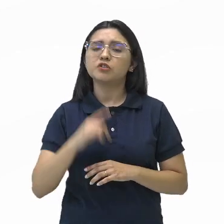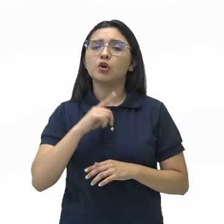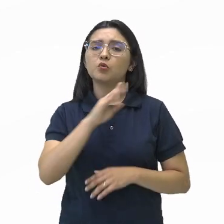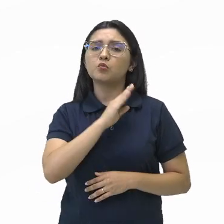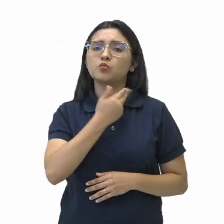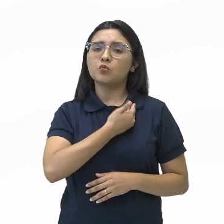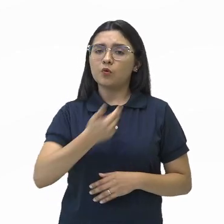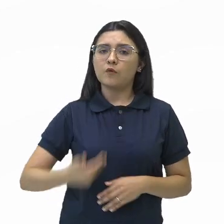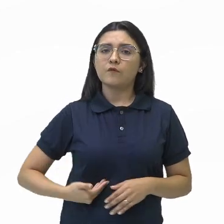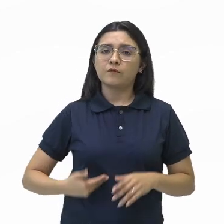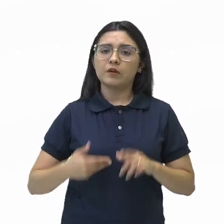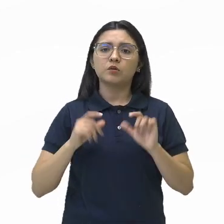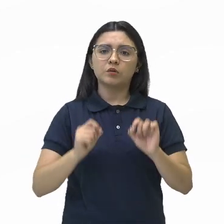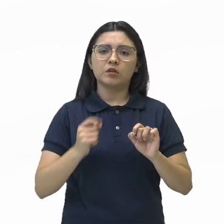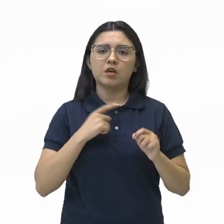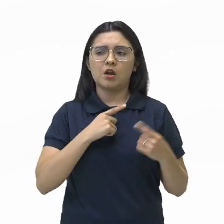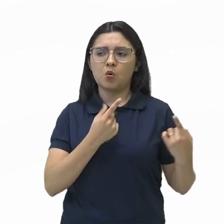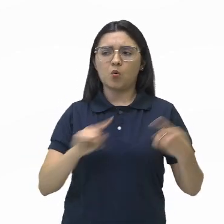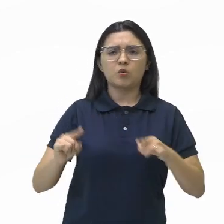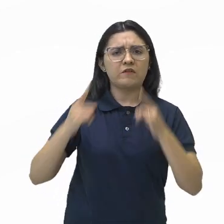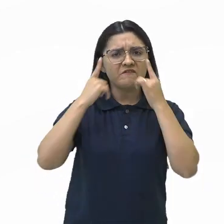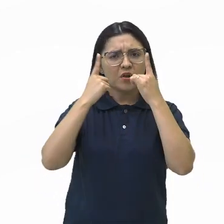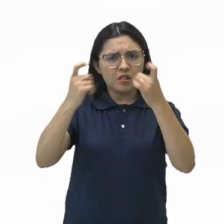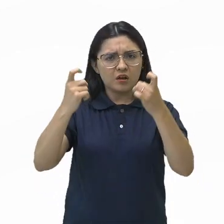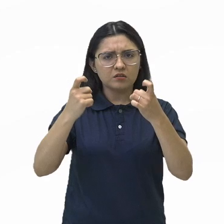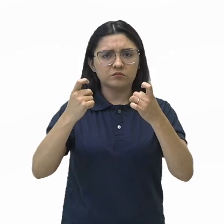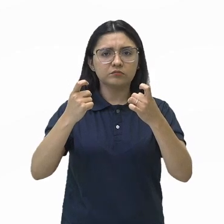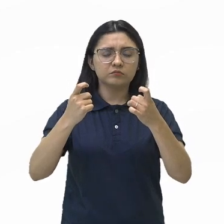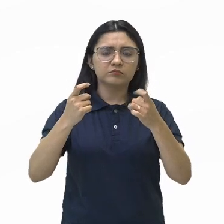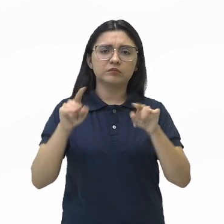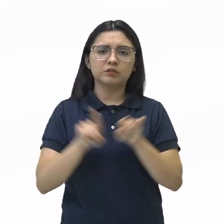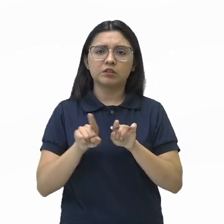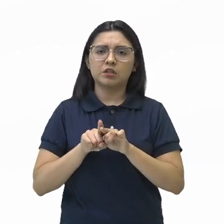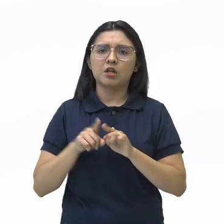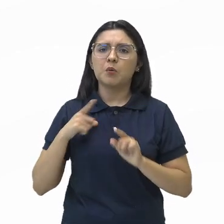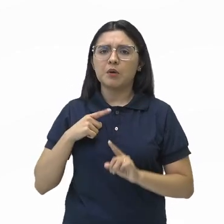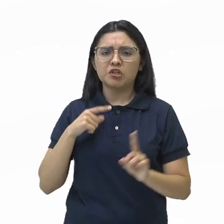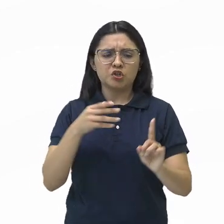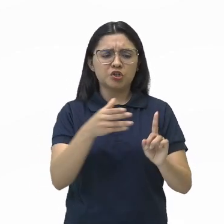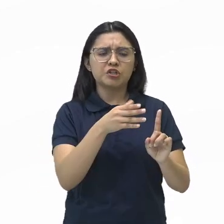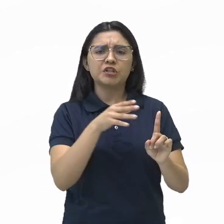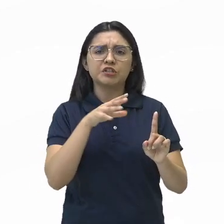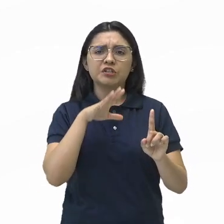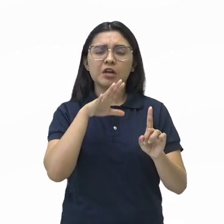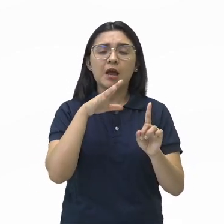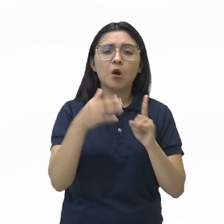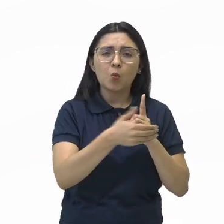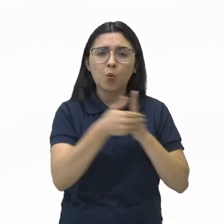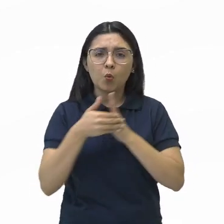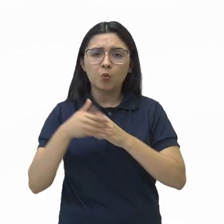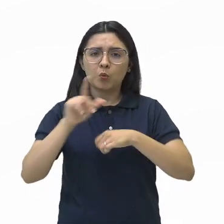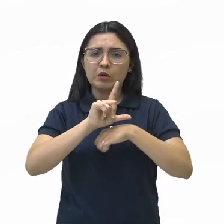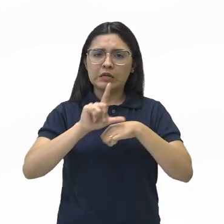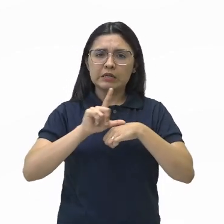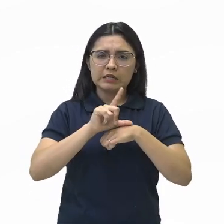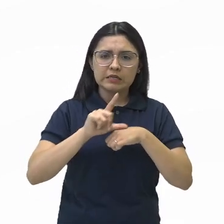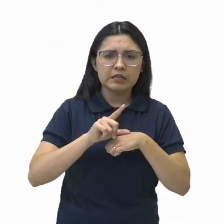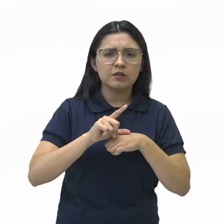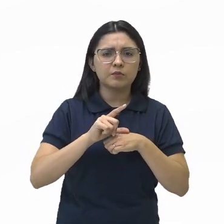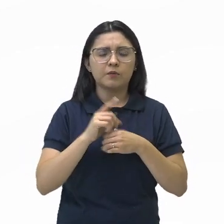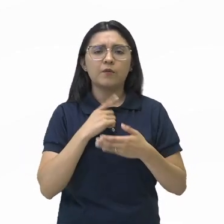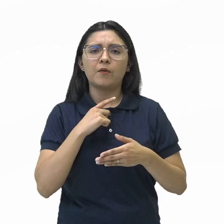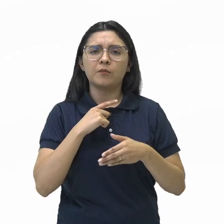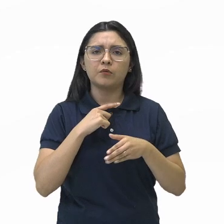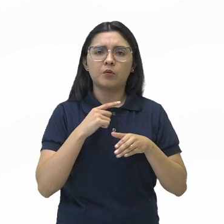governo respondendo com violência. Né? Pega o líder lá, acaba com ele, vamos desfazer, desmobiliza essa galera toda aí.